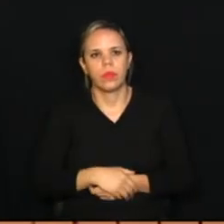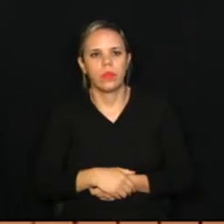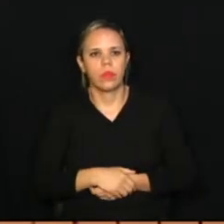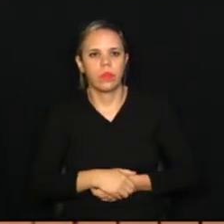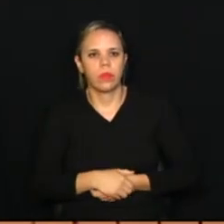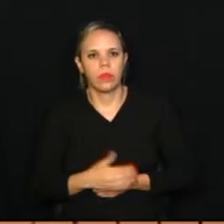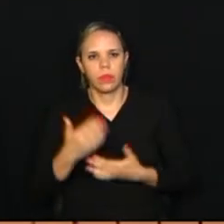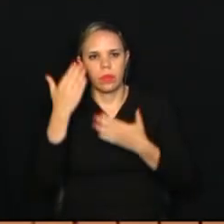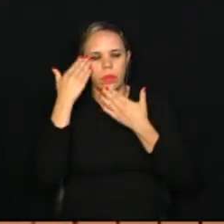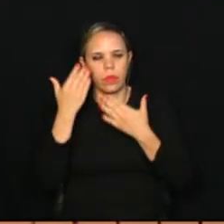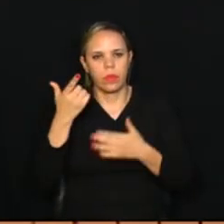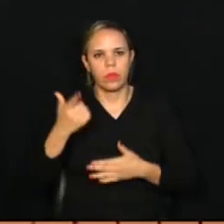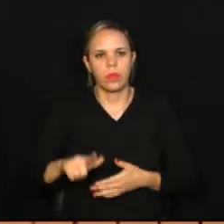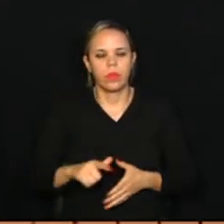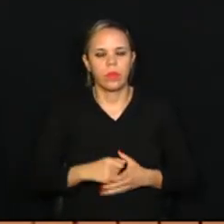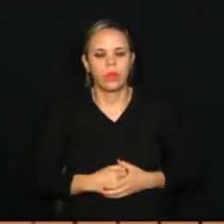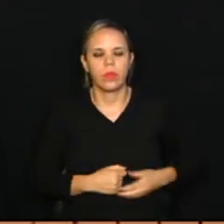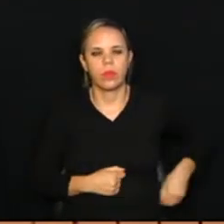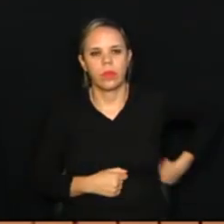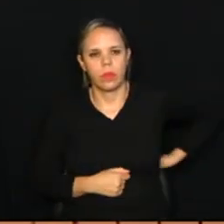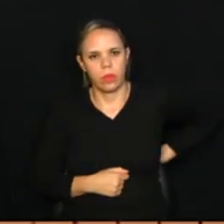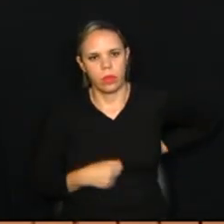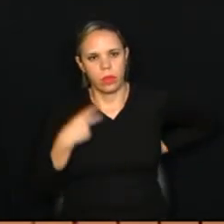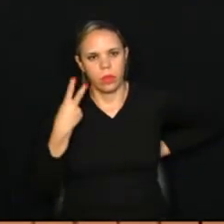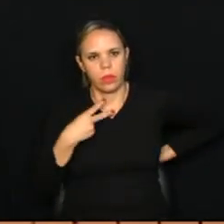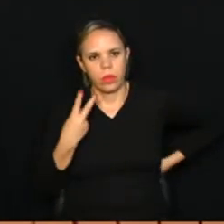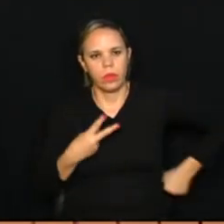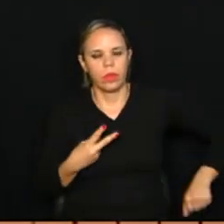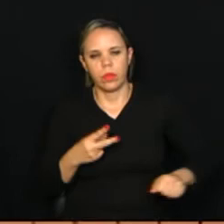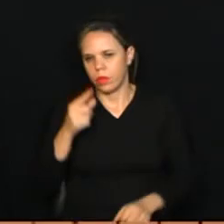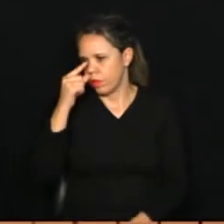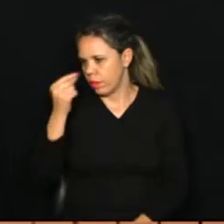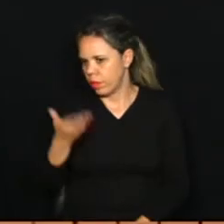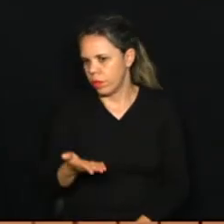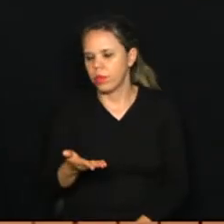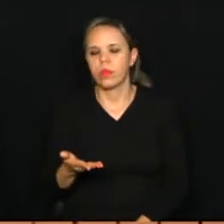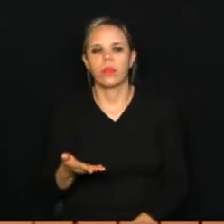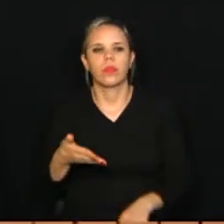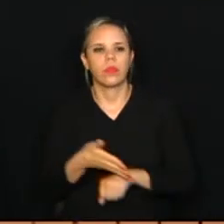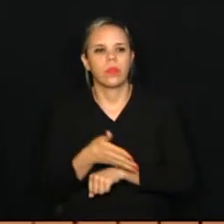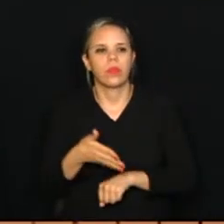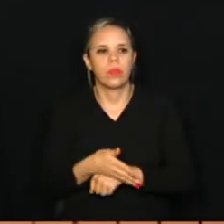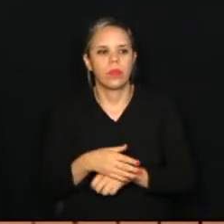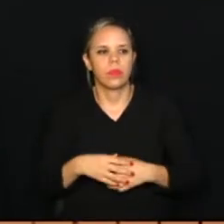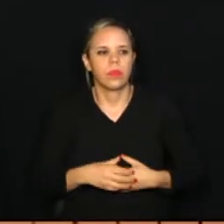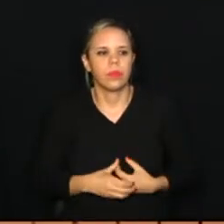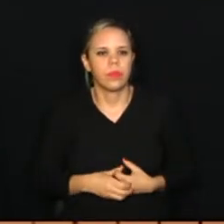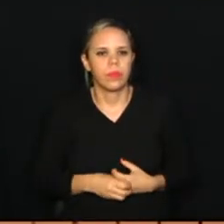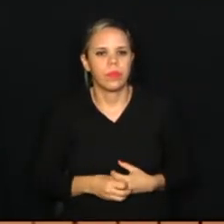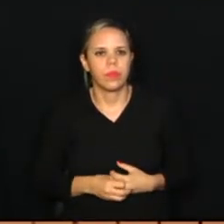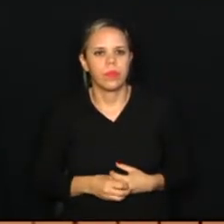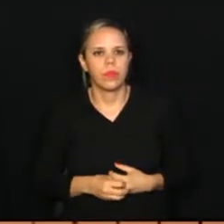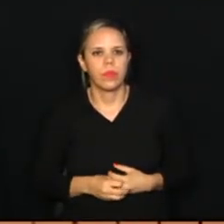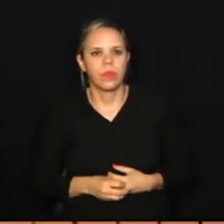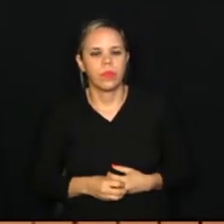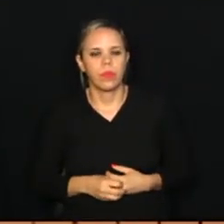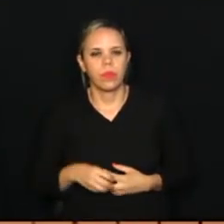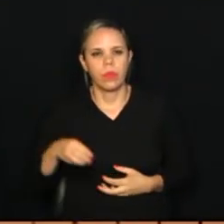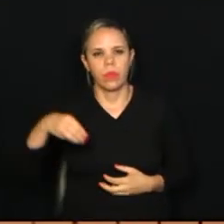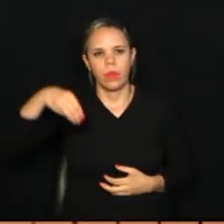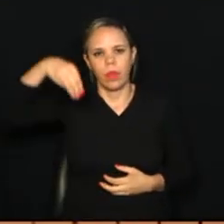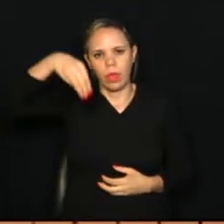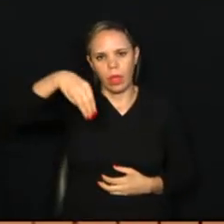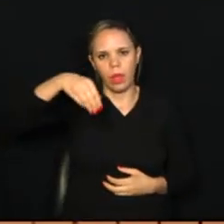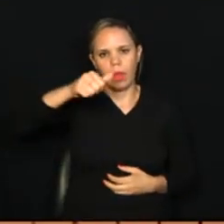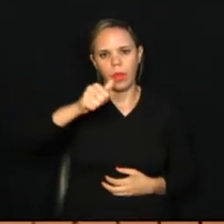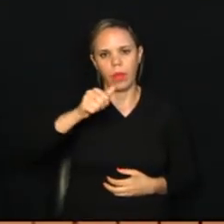Muito obrigado mais uma vez ao vereador Nardo Salvetti, ao Suíche que participou, o Márcio que esteve aqui até